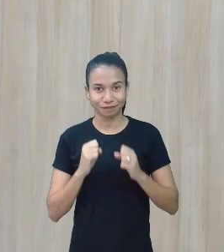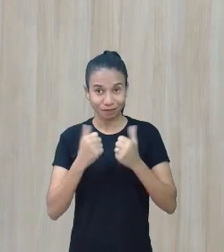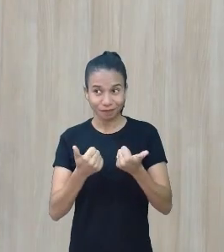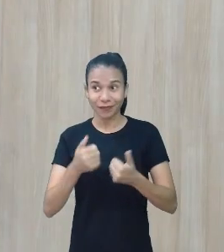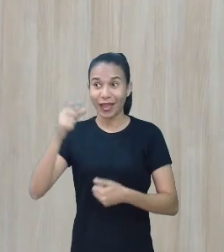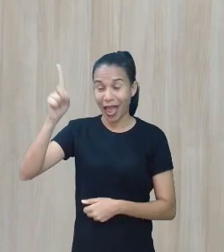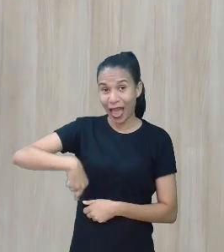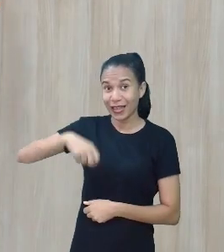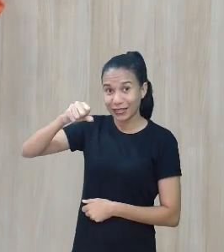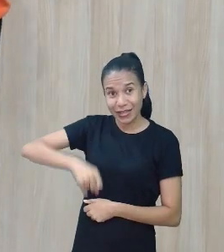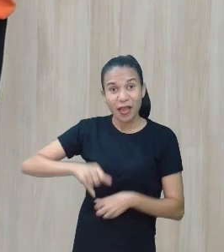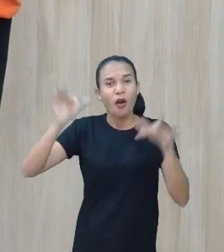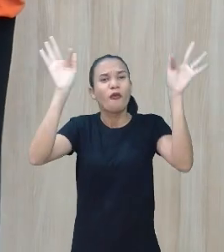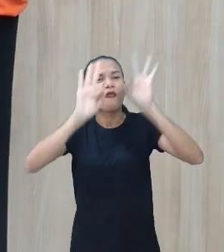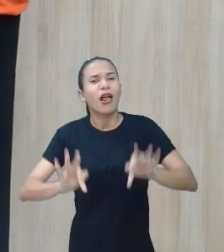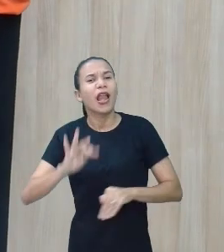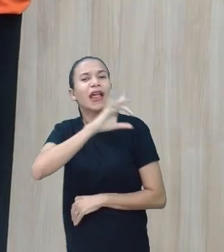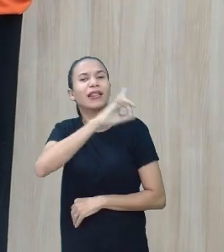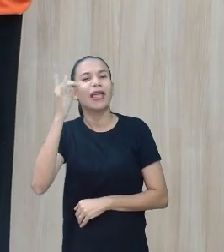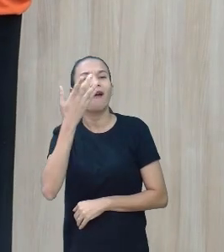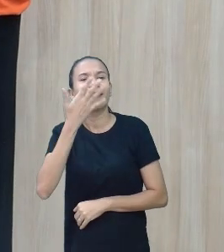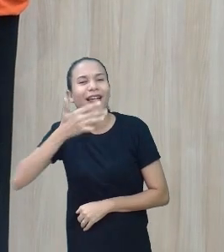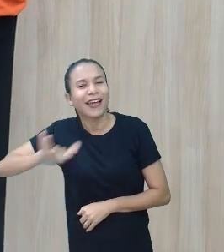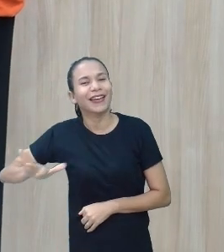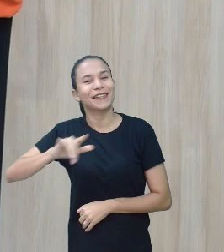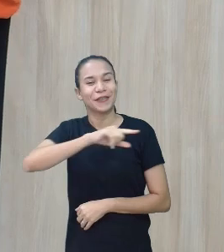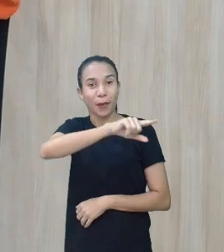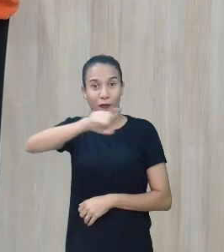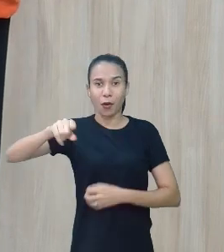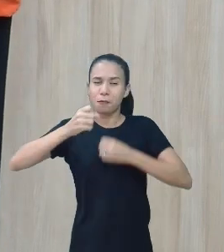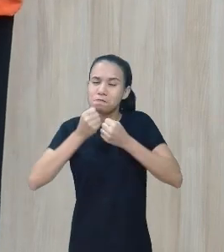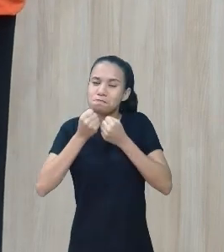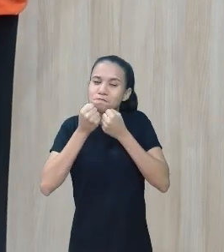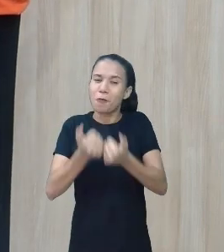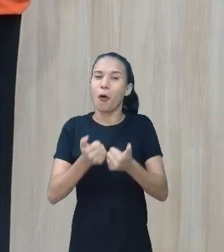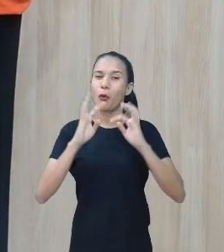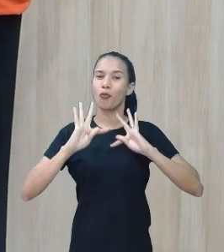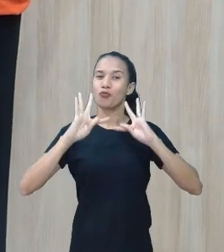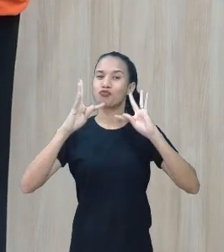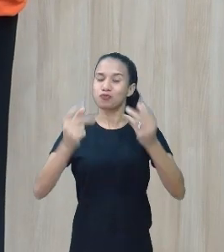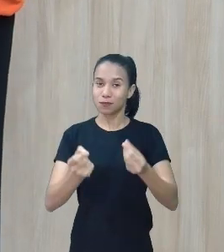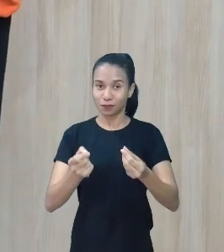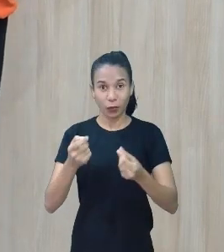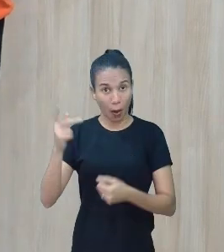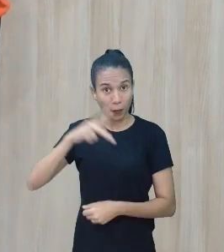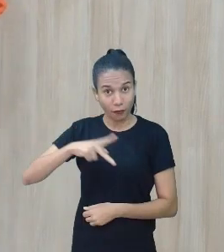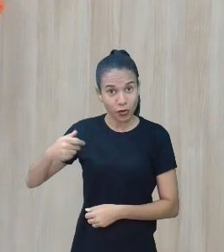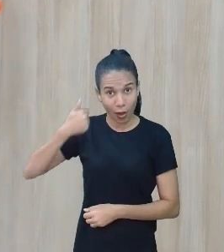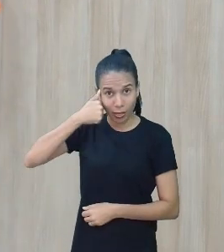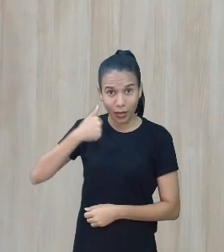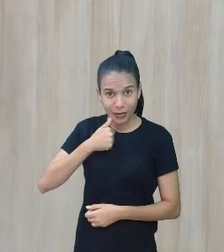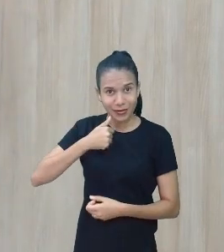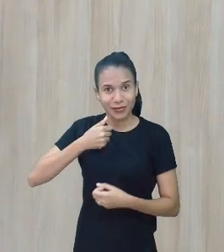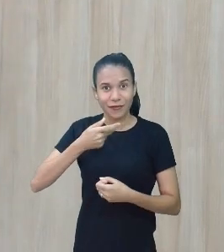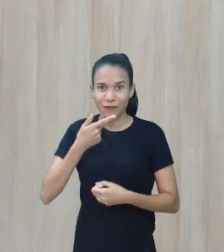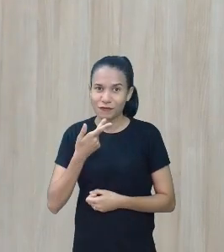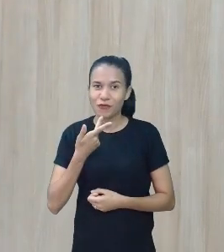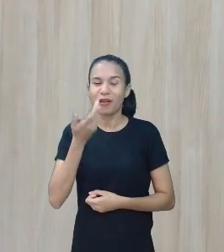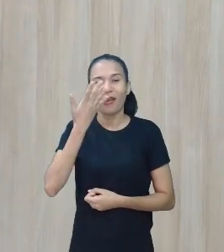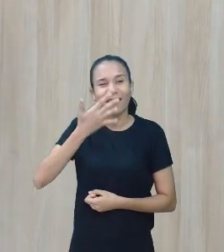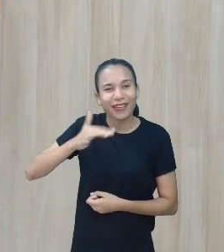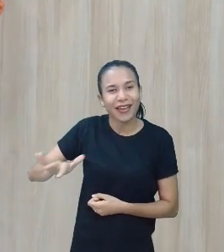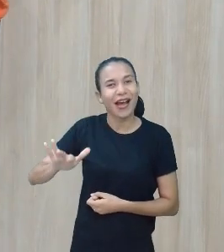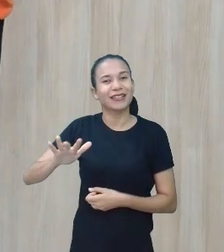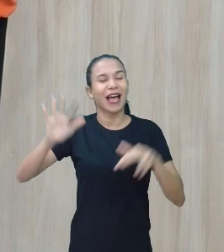É isso aí, gente. Feliz Dia das Crianças para vocês, tudo de bom. Como Denise falou, que essa criança, que essa